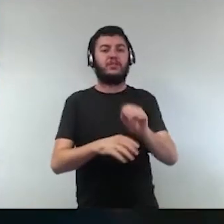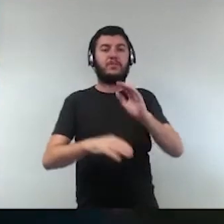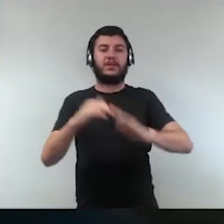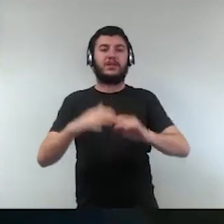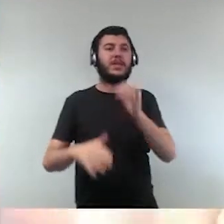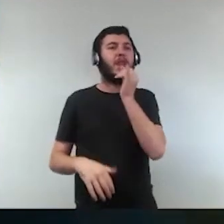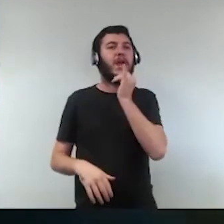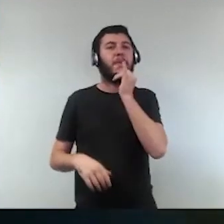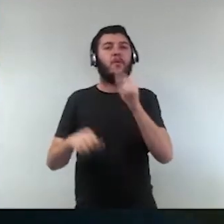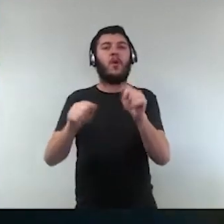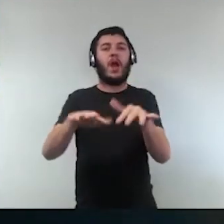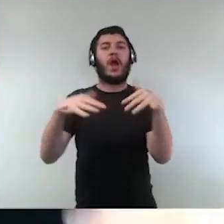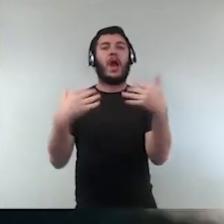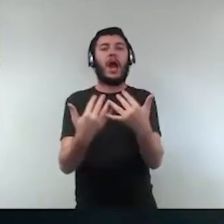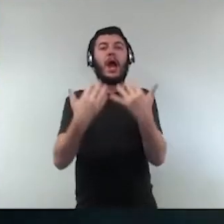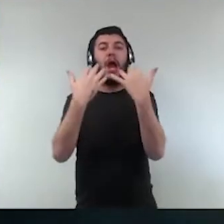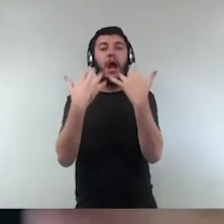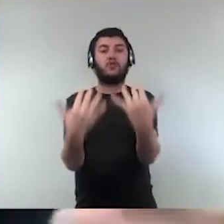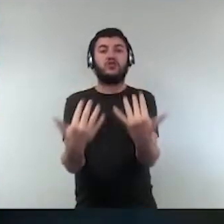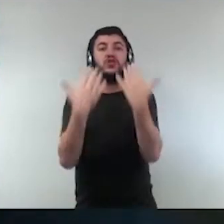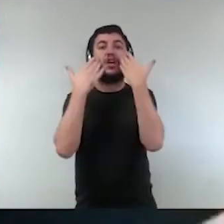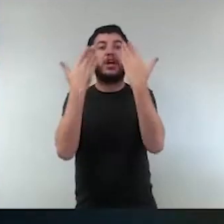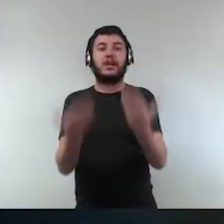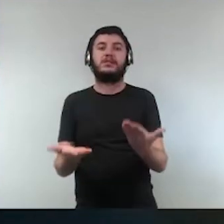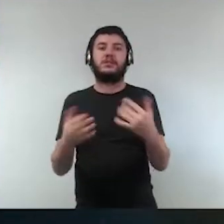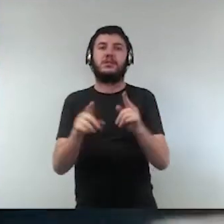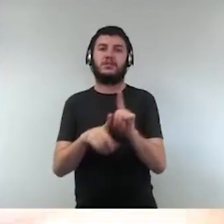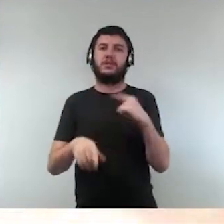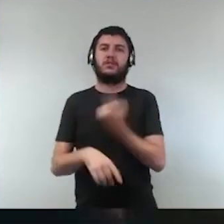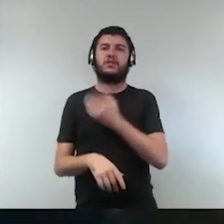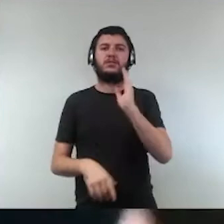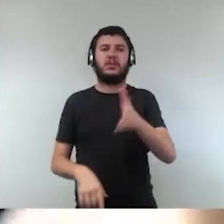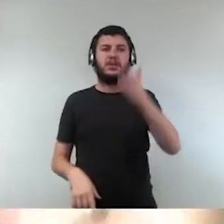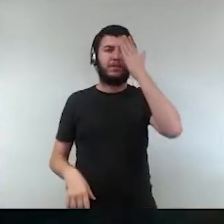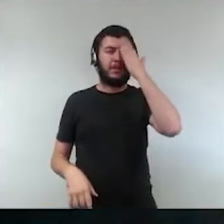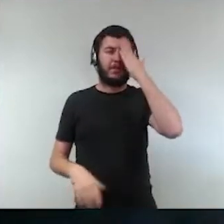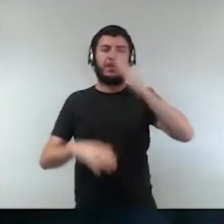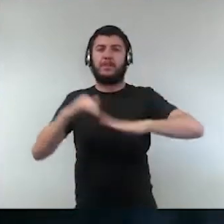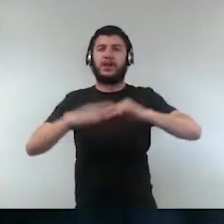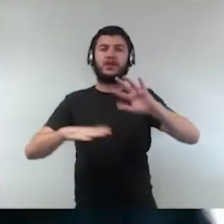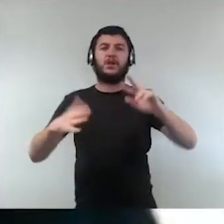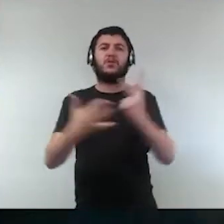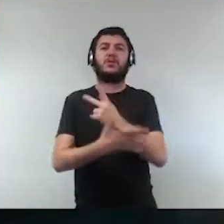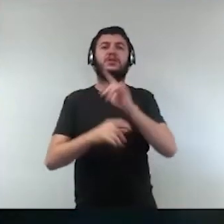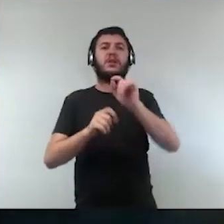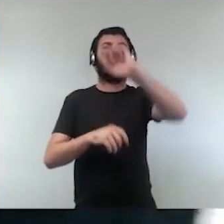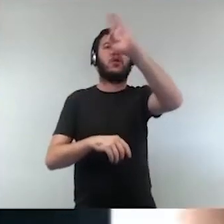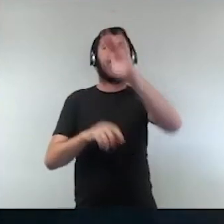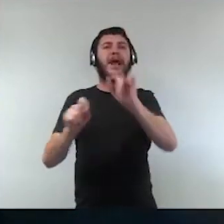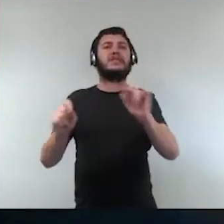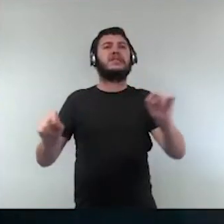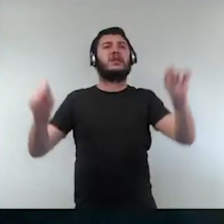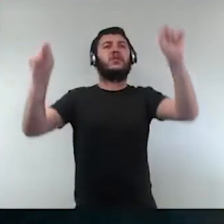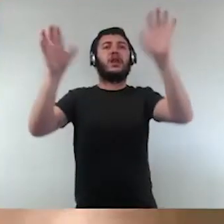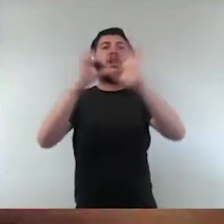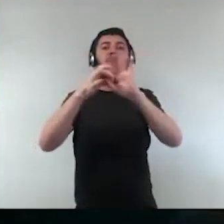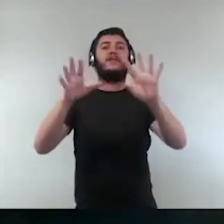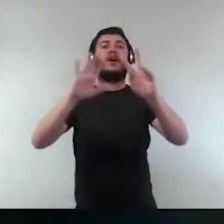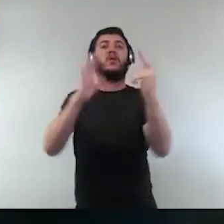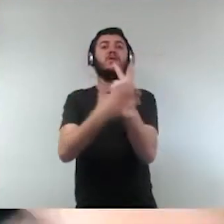Então, há soluções práticas acontecendo no Brasil que permitem audiências feitas por Zoom, por